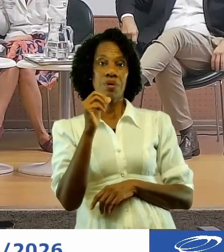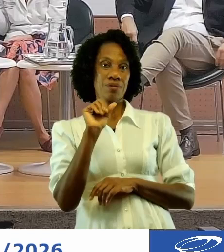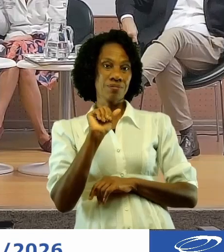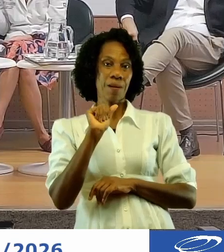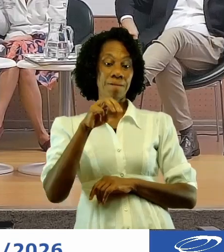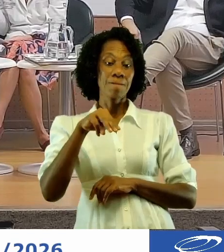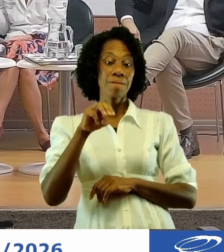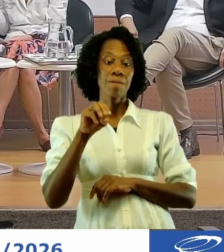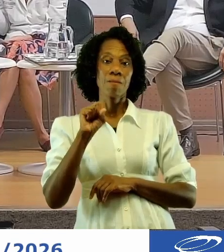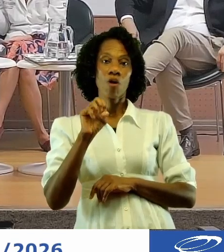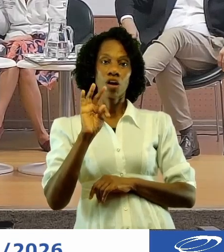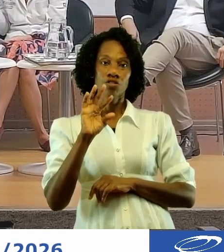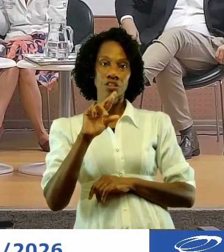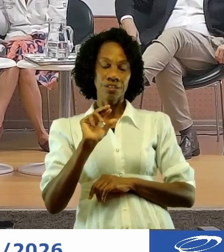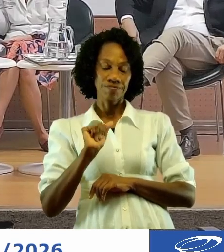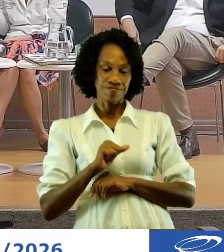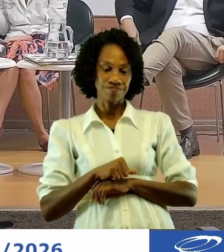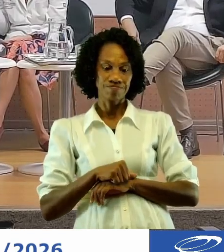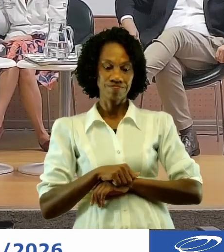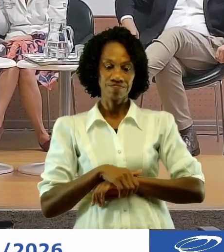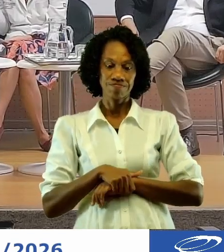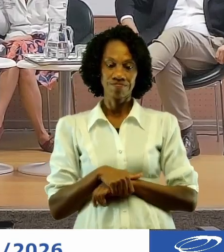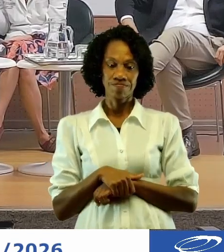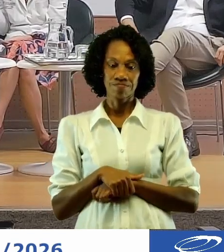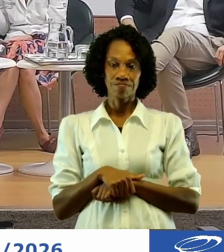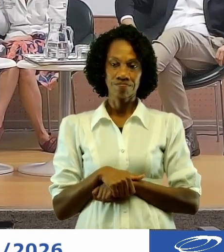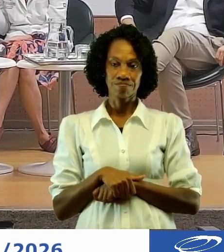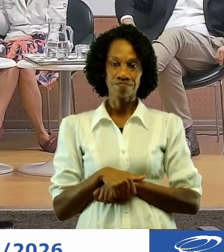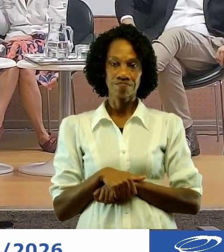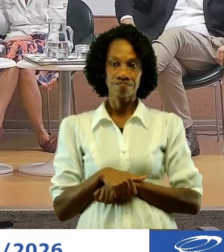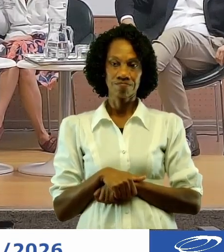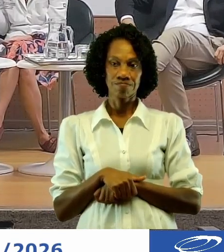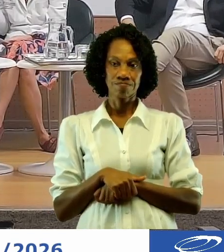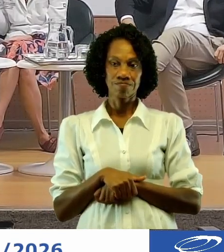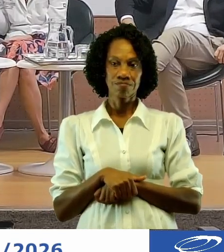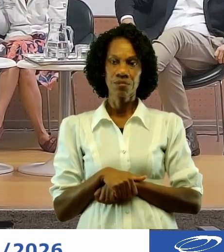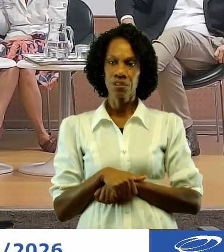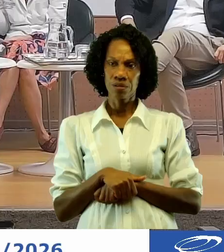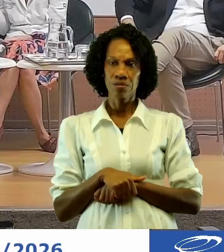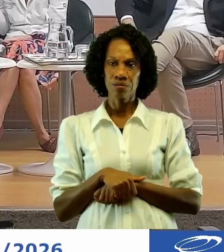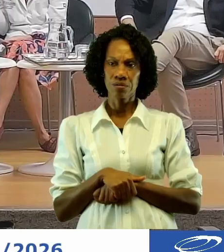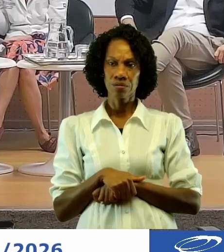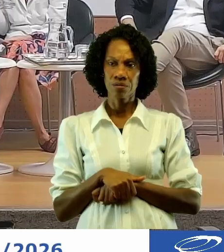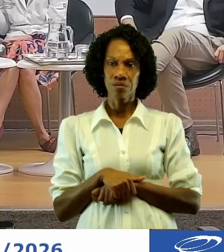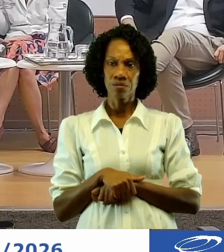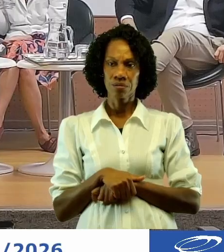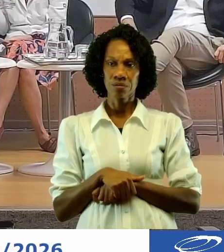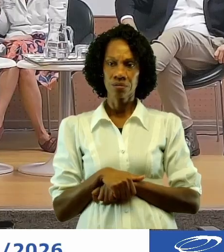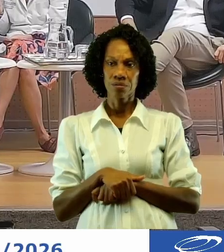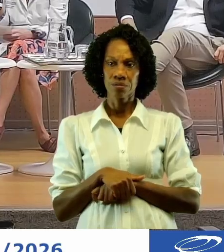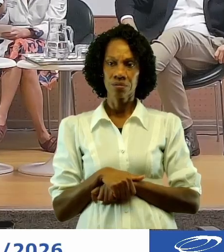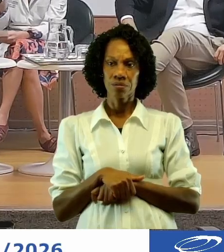many multiple materials only generates the growth in one of your